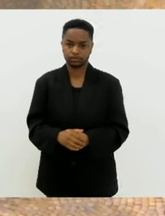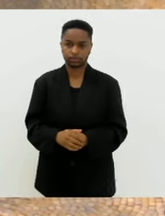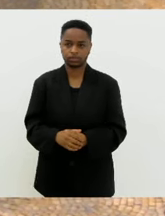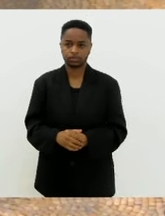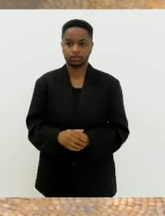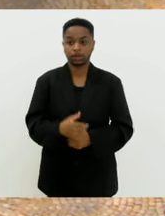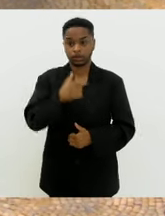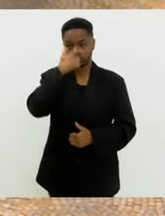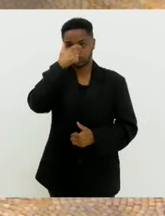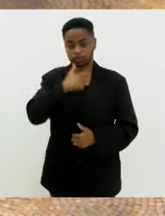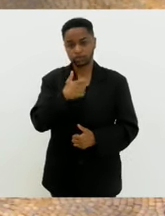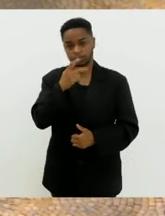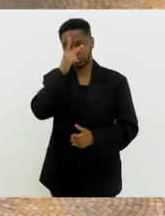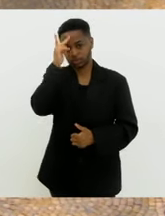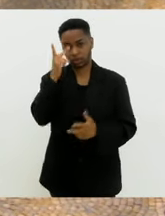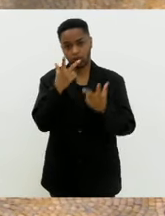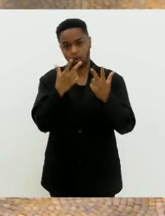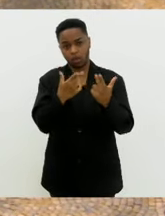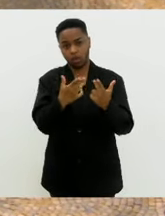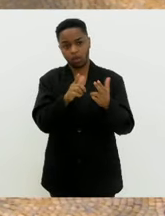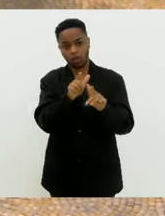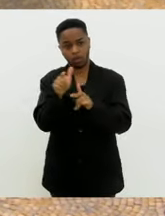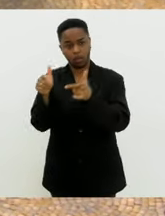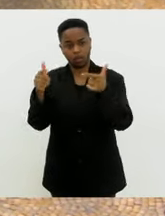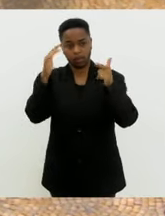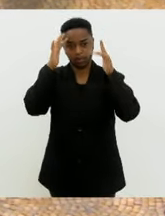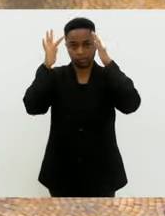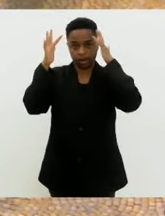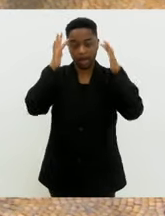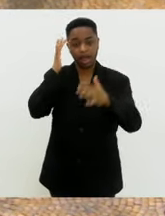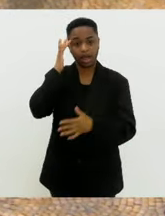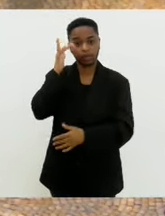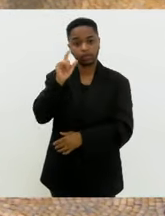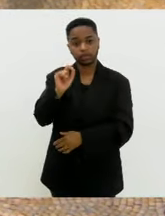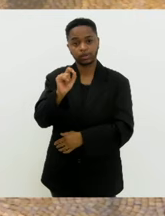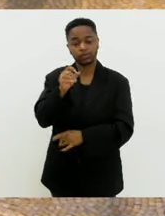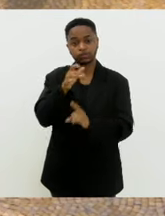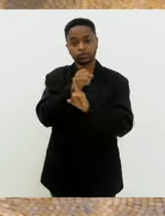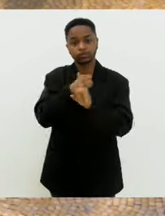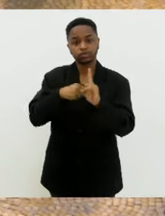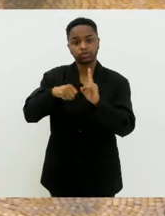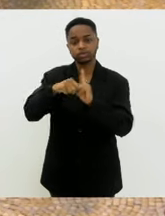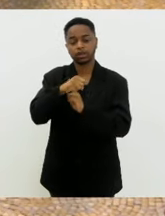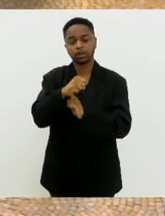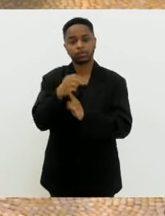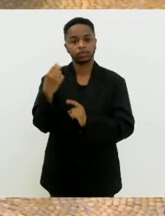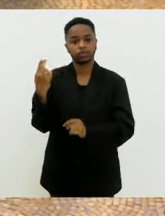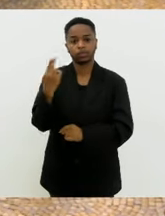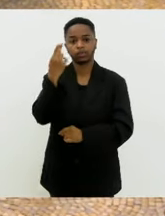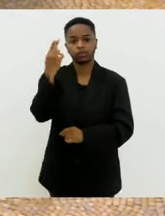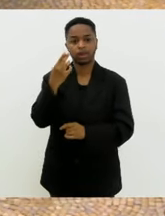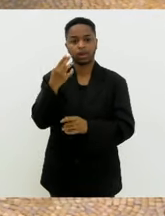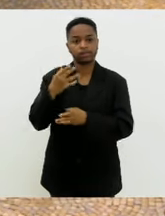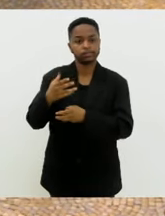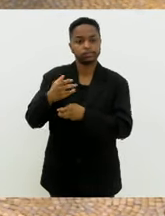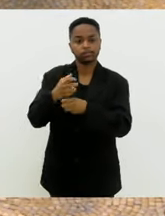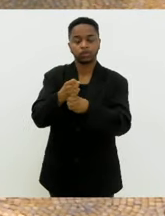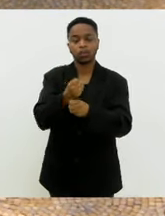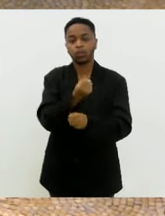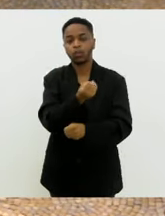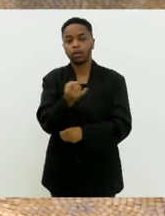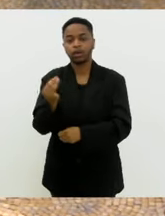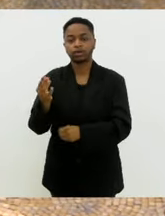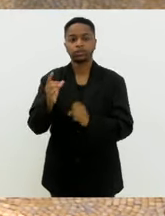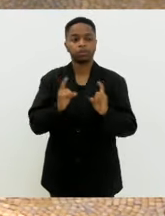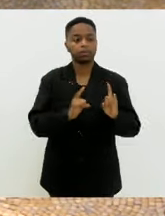vários pensadores, que acha que uma sociedade não se mede pelo número de prédios, de carros